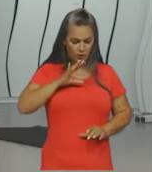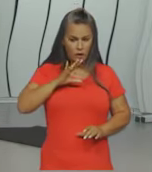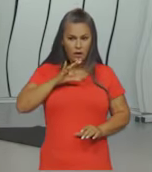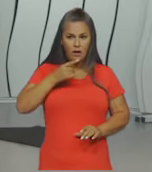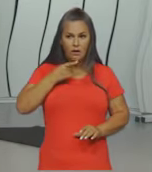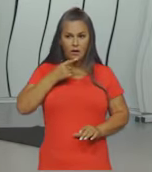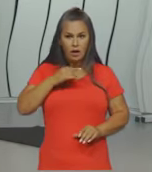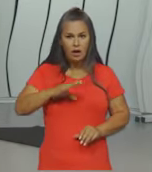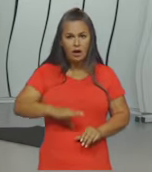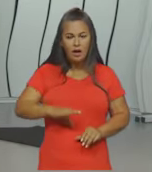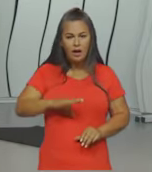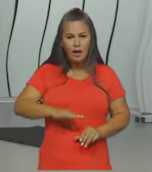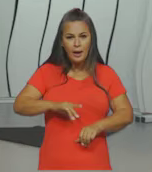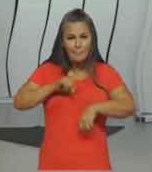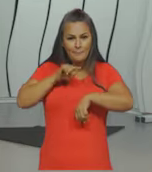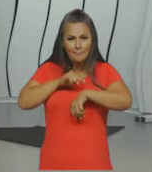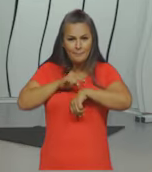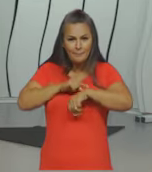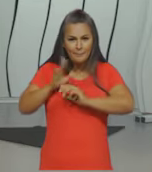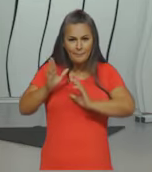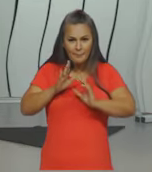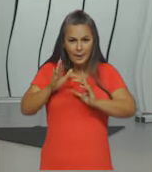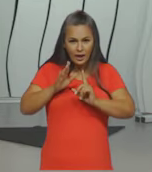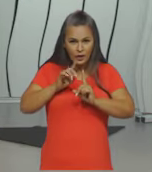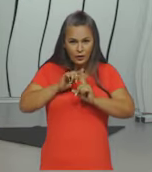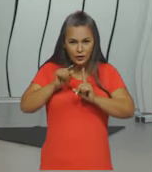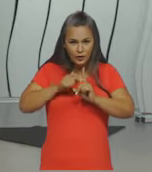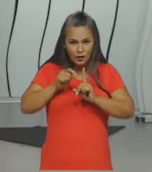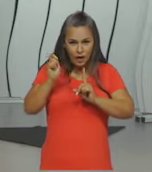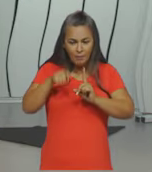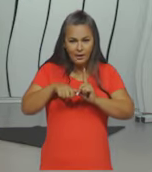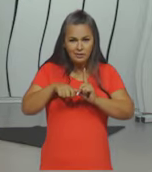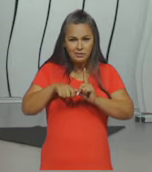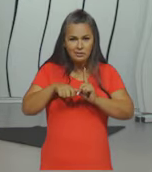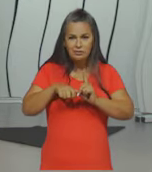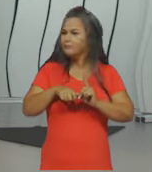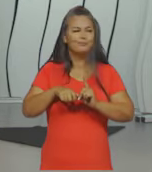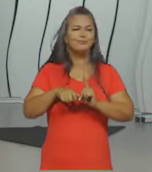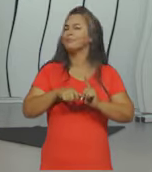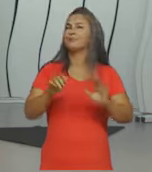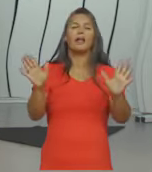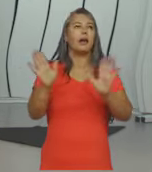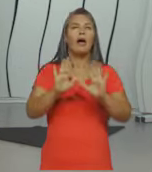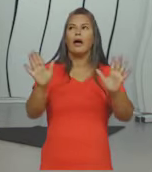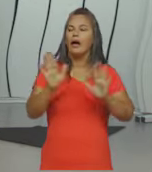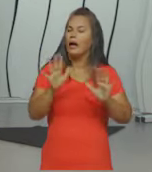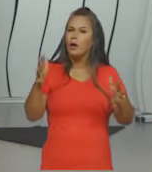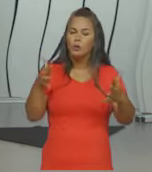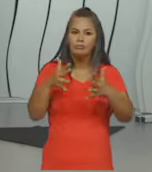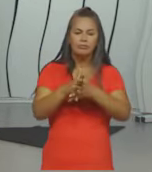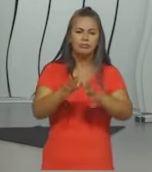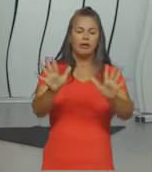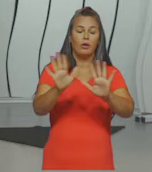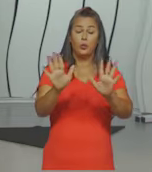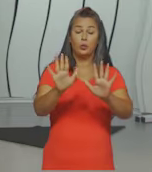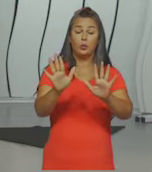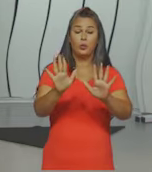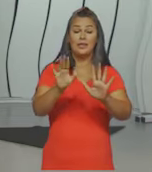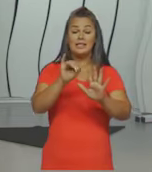fértil? Claro que não, gente. Se a menstruação está perdendo a camada interna do útero, onde o bebê vai